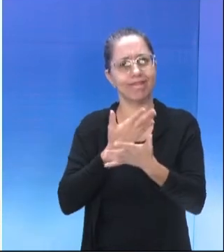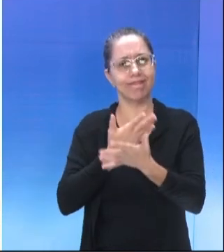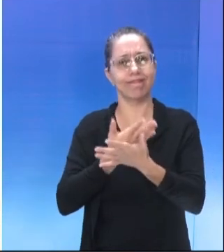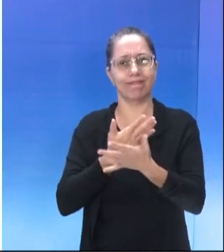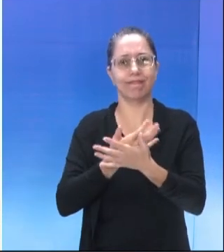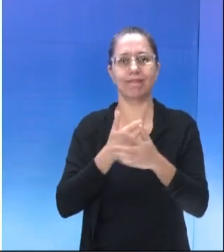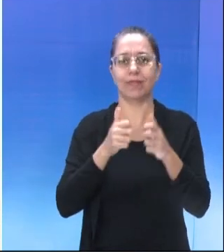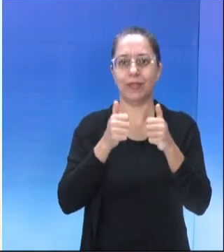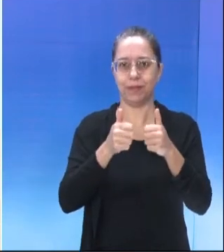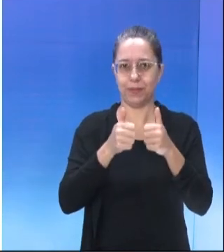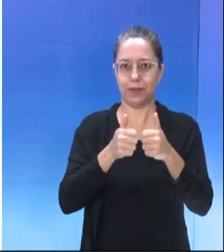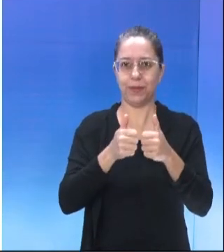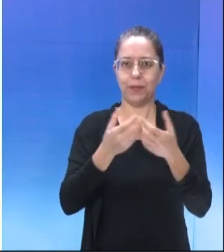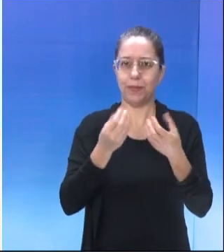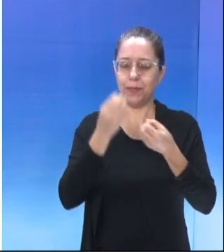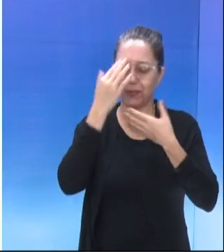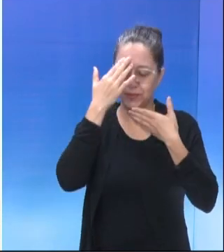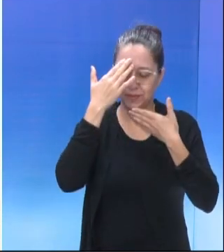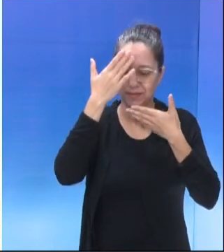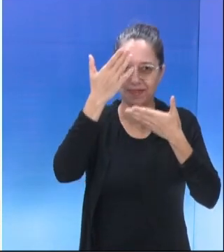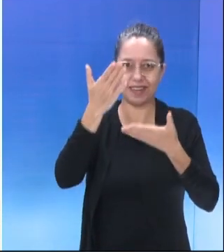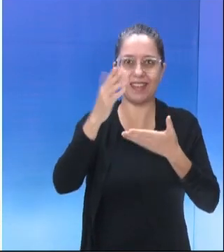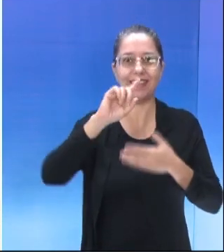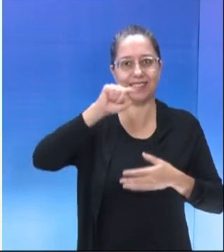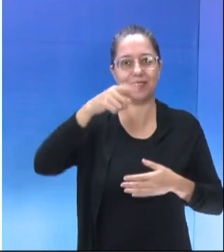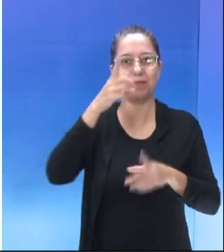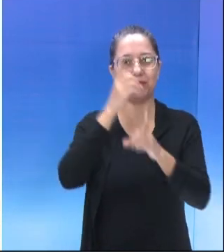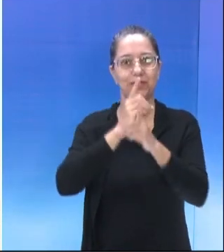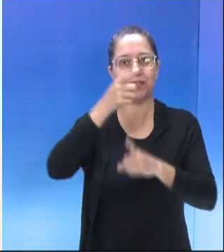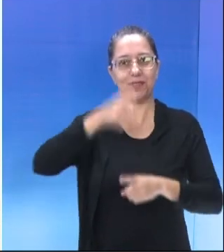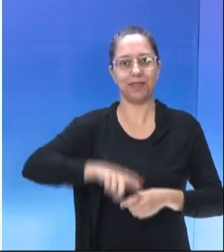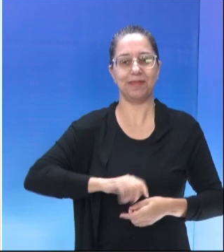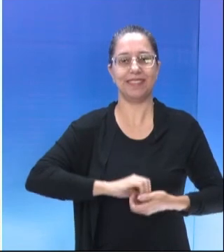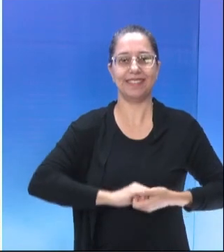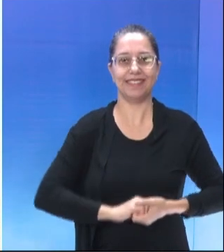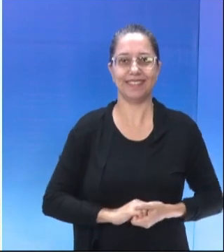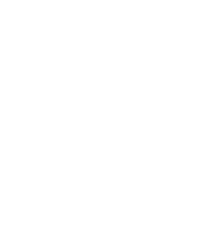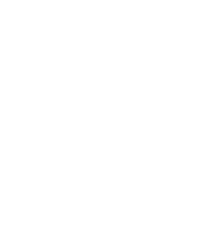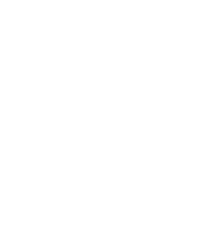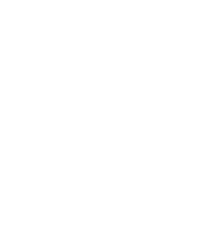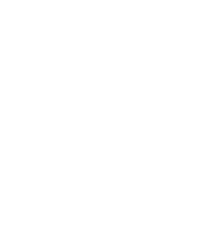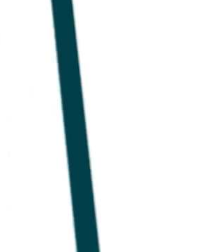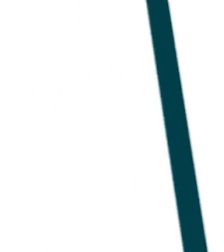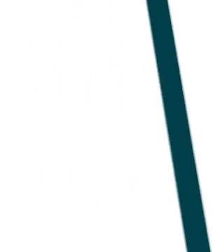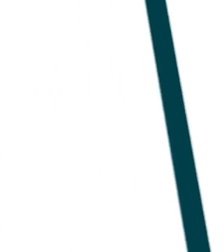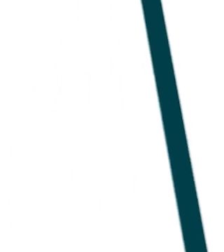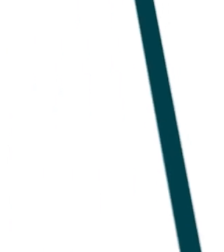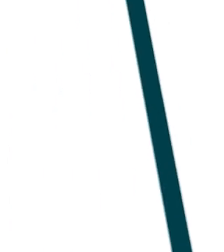100% e faça aí a grande diferença. Muito obrigado, nos encontraremos na próxima aula.